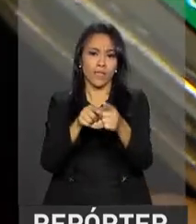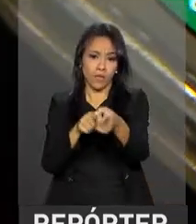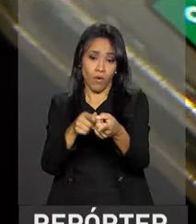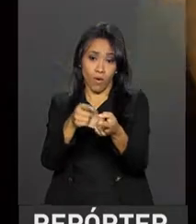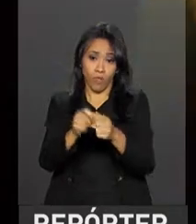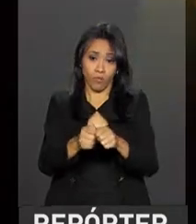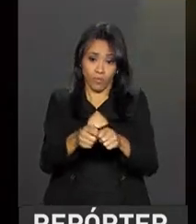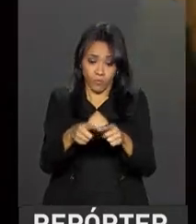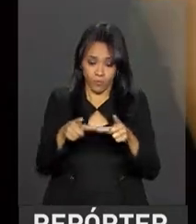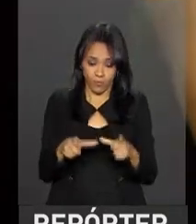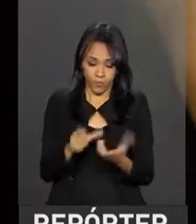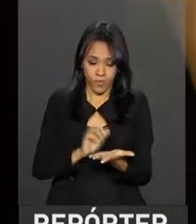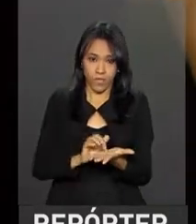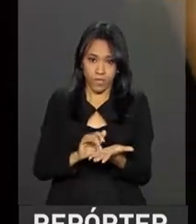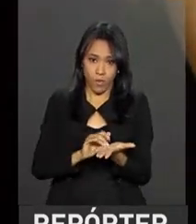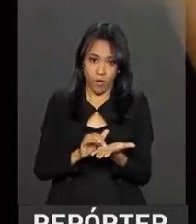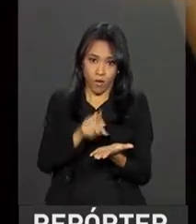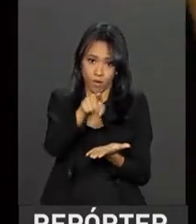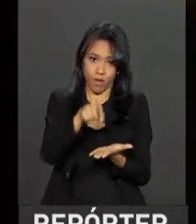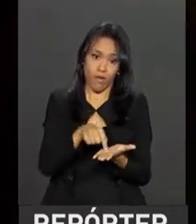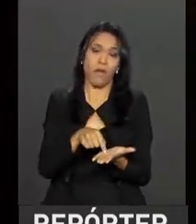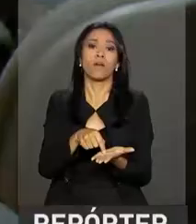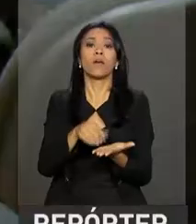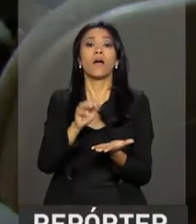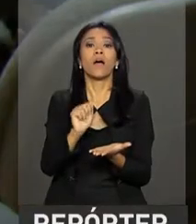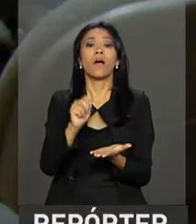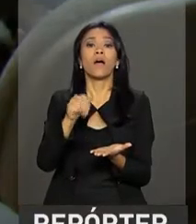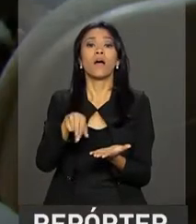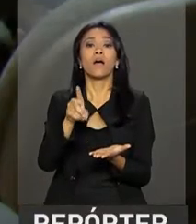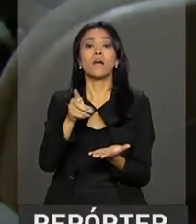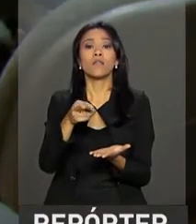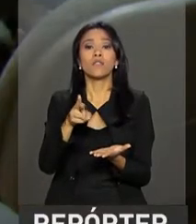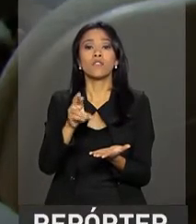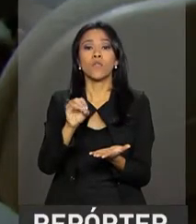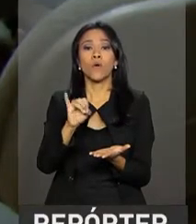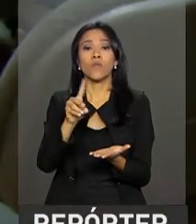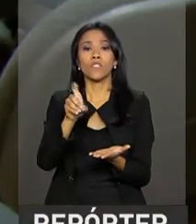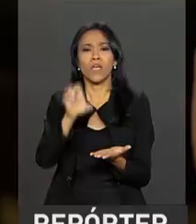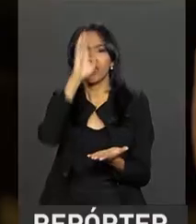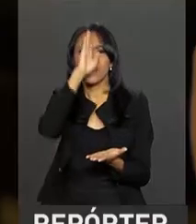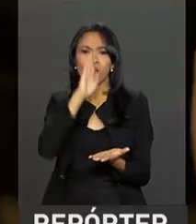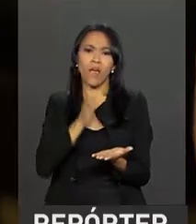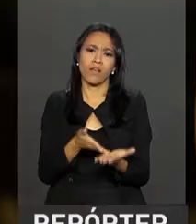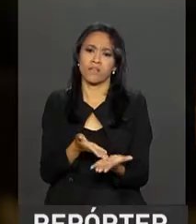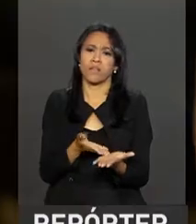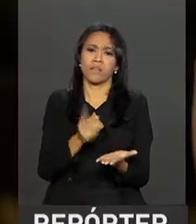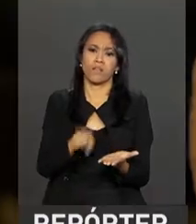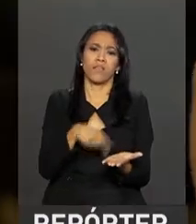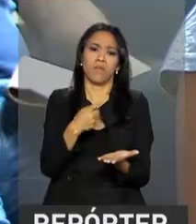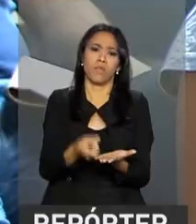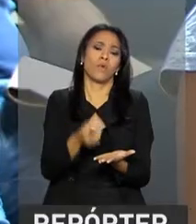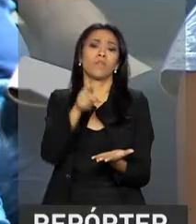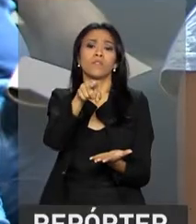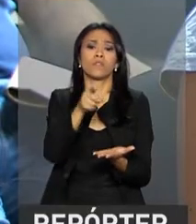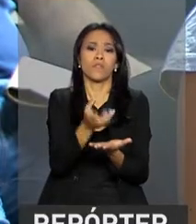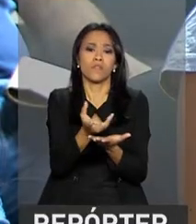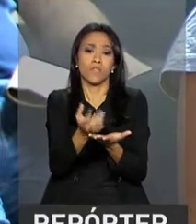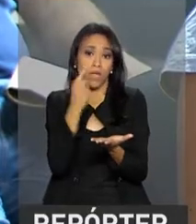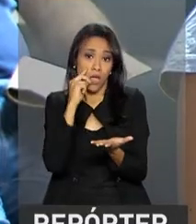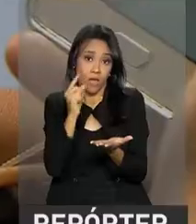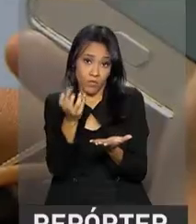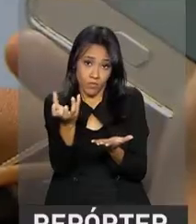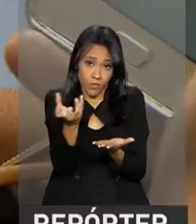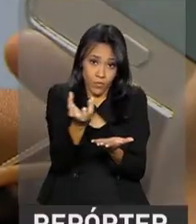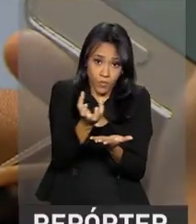compras do seu celular com o sistema operacional android é de graça depois é só gerar um qr code em uma agência do